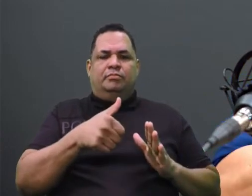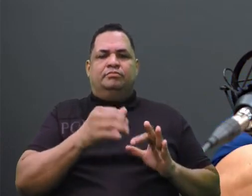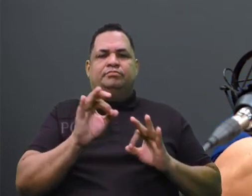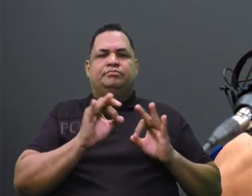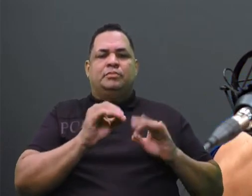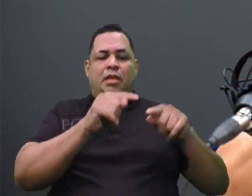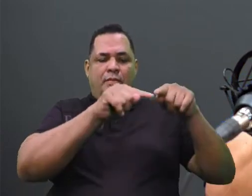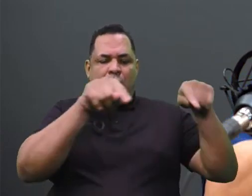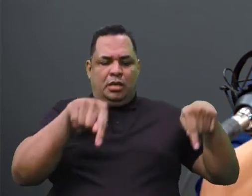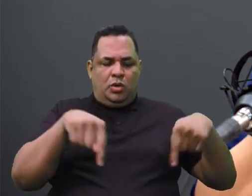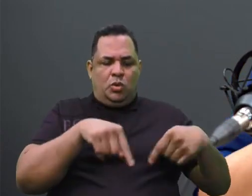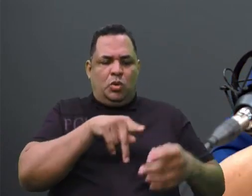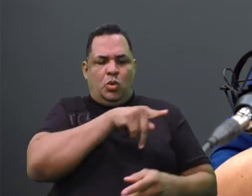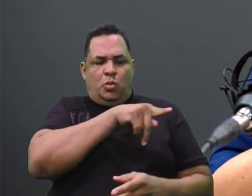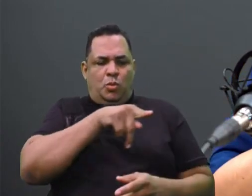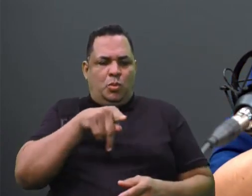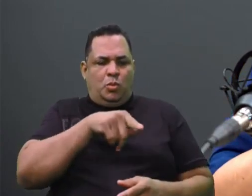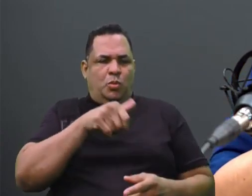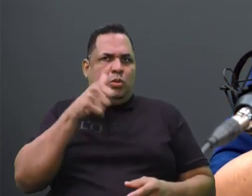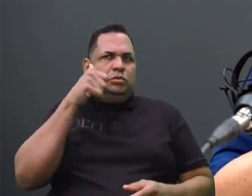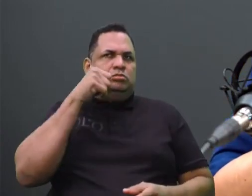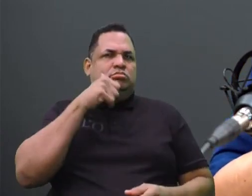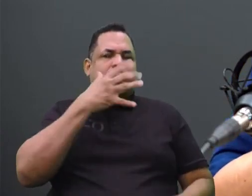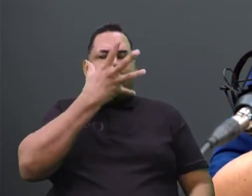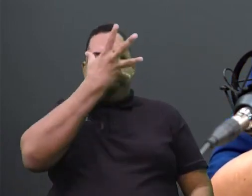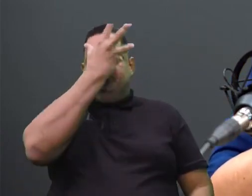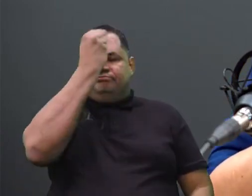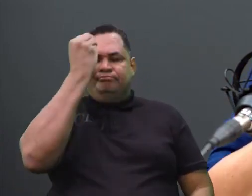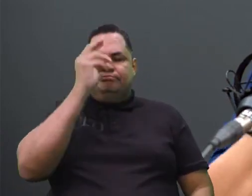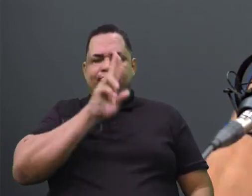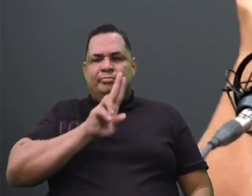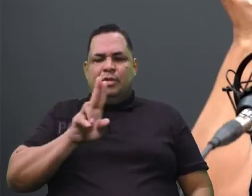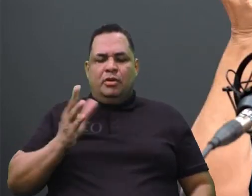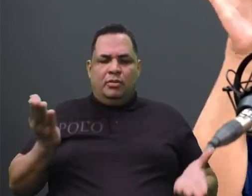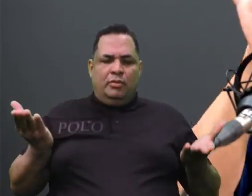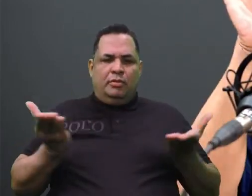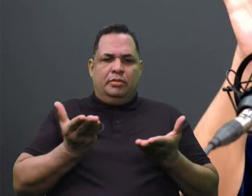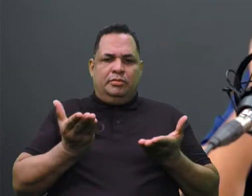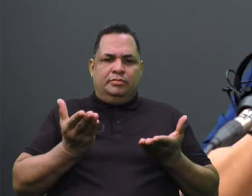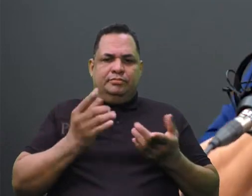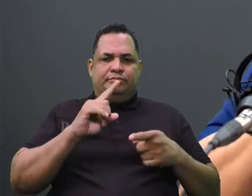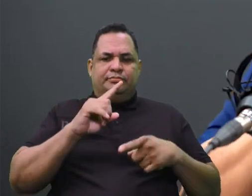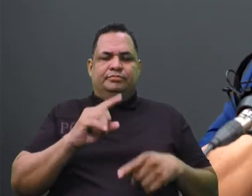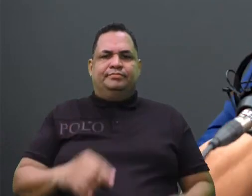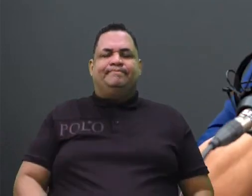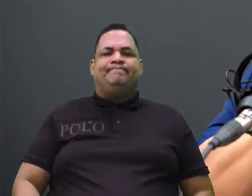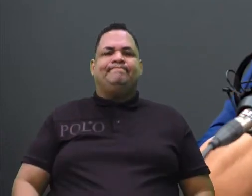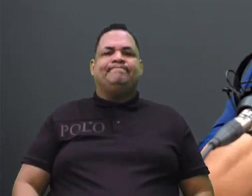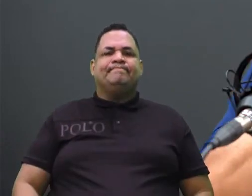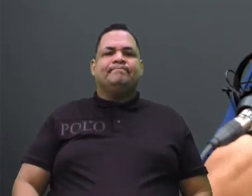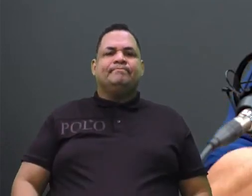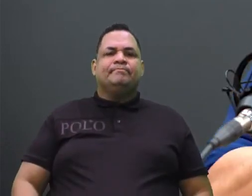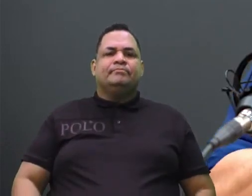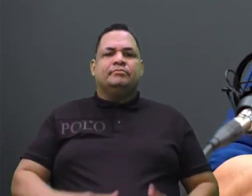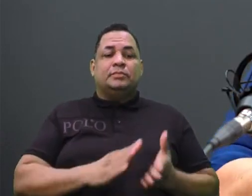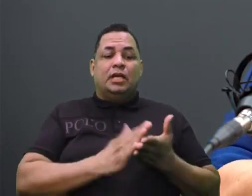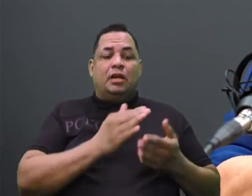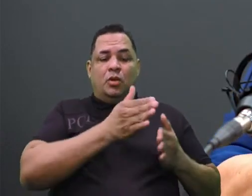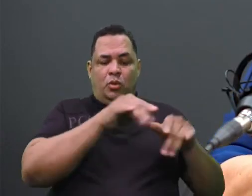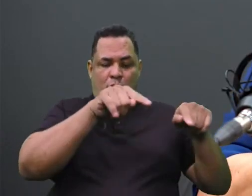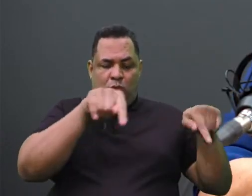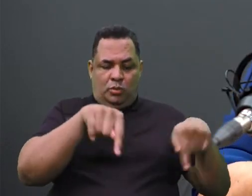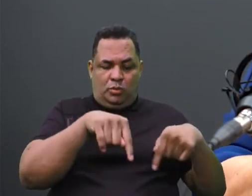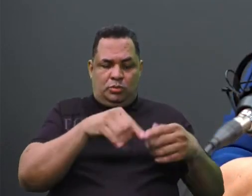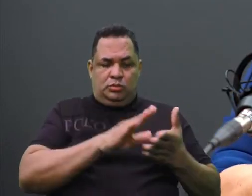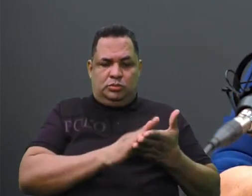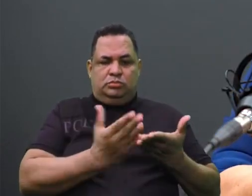uma sala com uma professora, que eu esqueci o nome dela. Tá? Quase, depois eu lembro. E fui para essa sala de